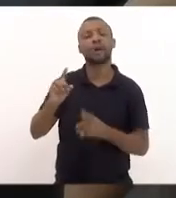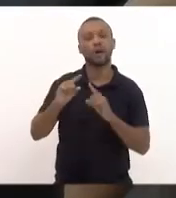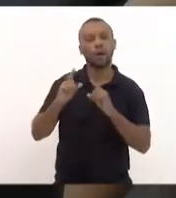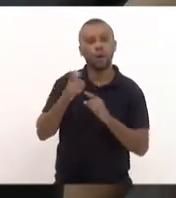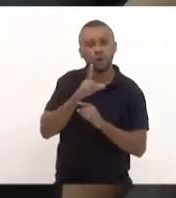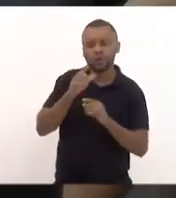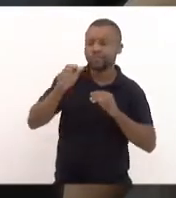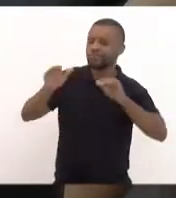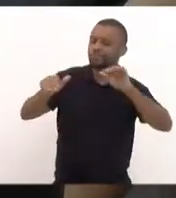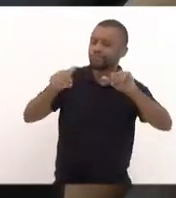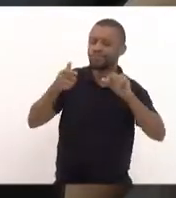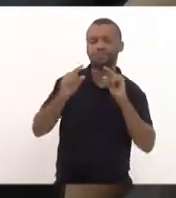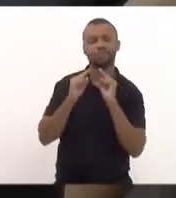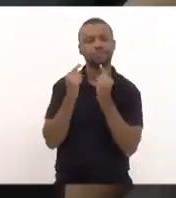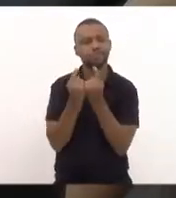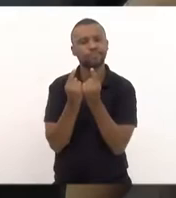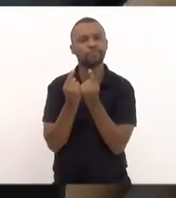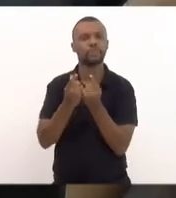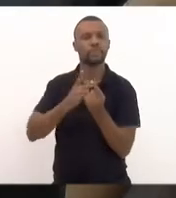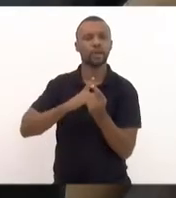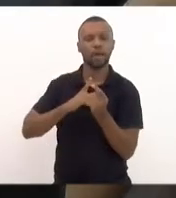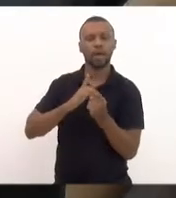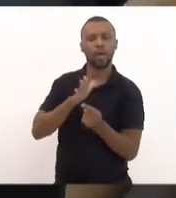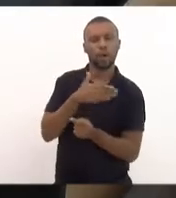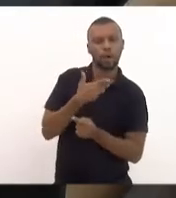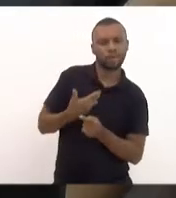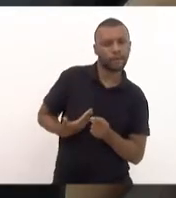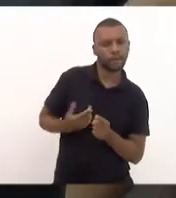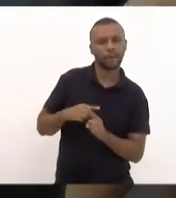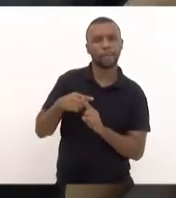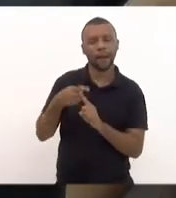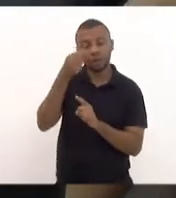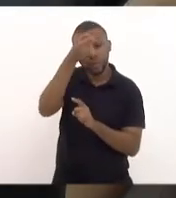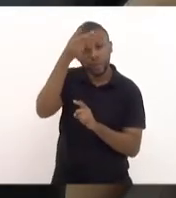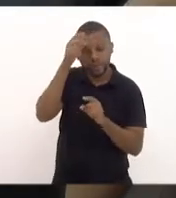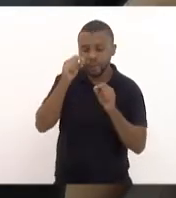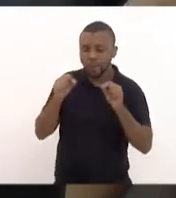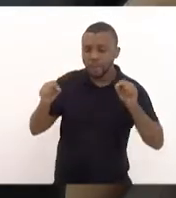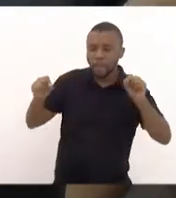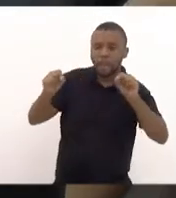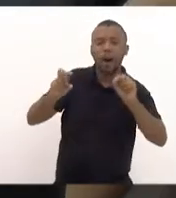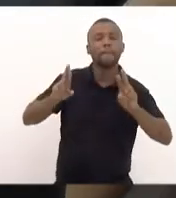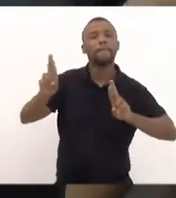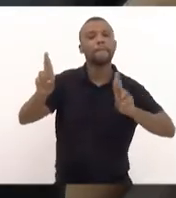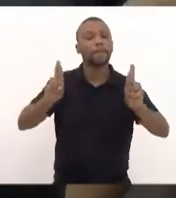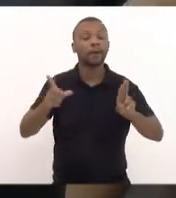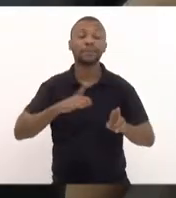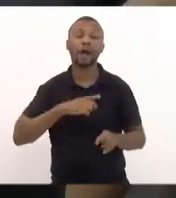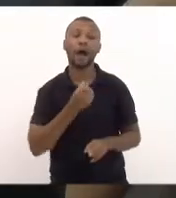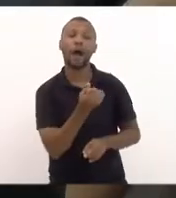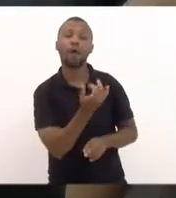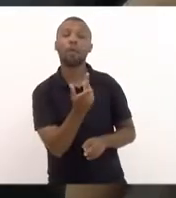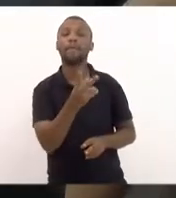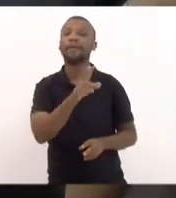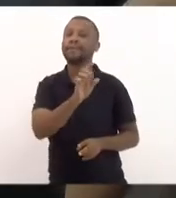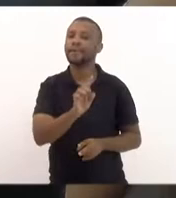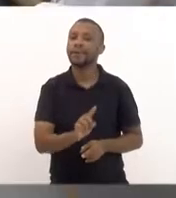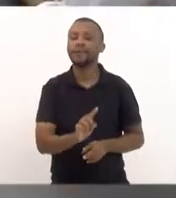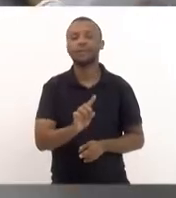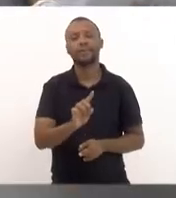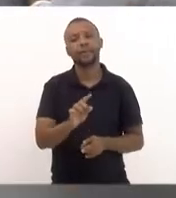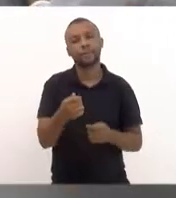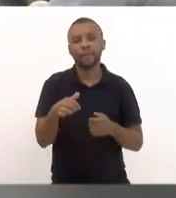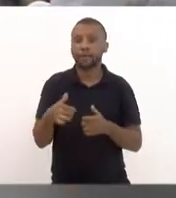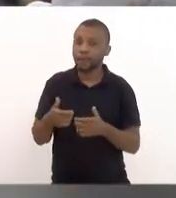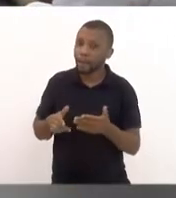executivo, que são os prefeitos, né? E esse conselho já reuniu. Já algumas vezes, porque eles tiveram que aprovar toda a